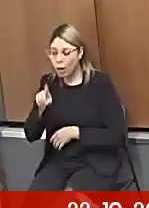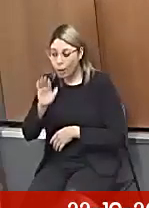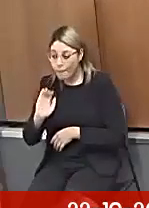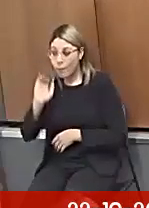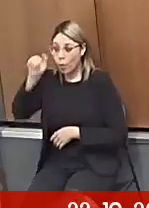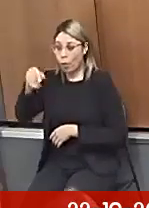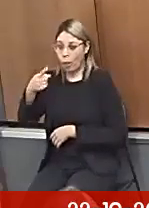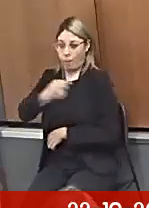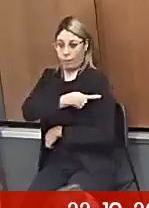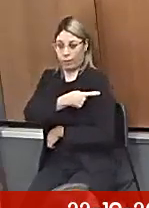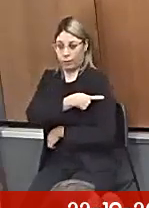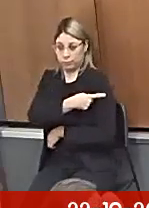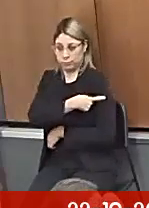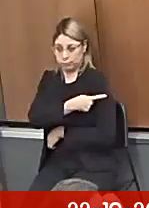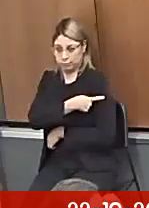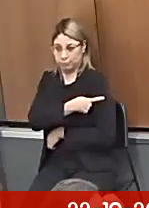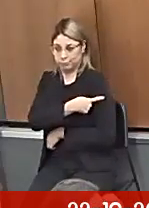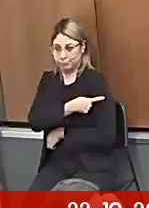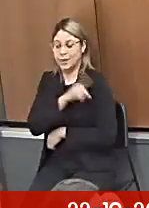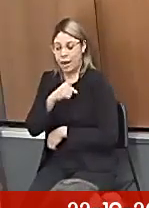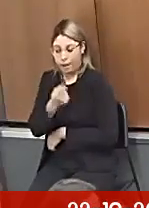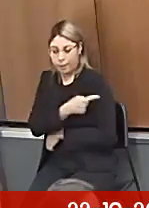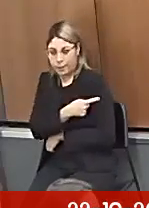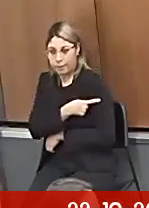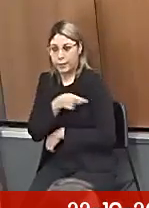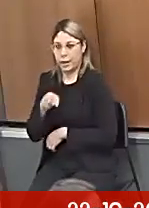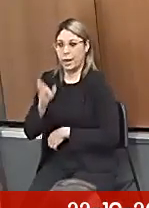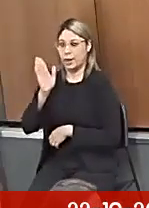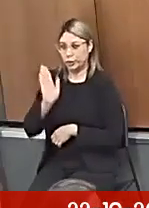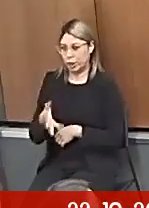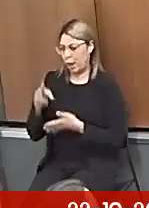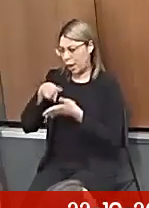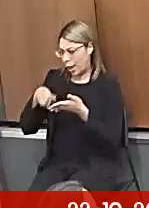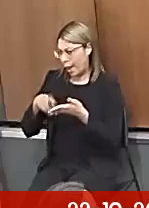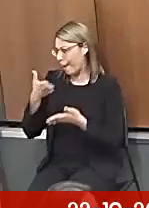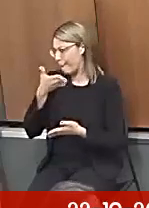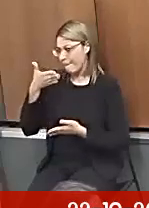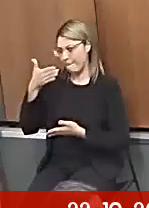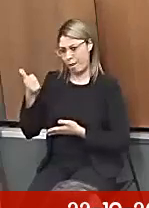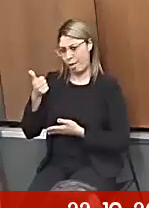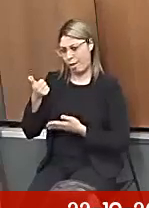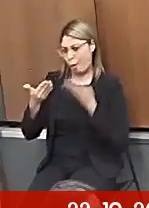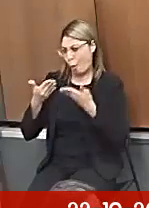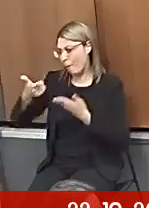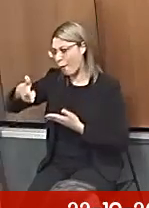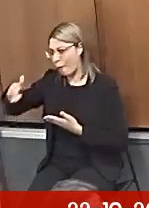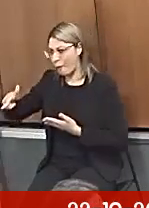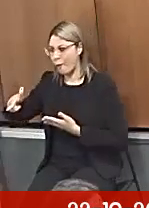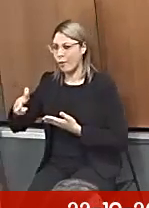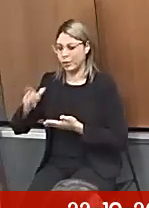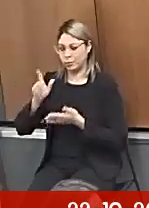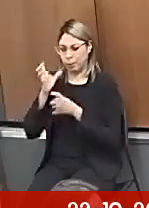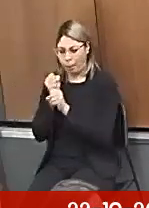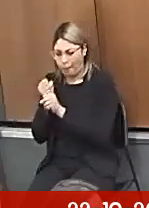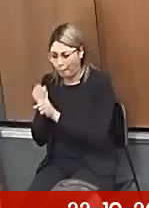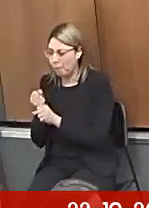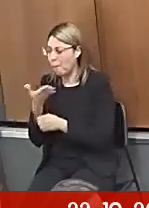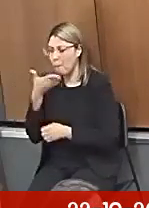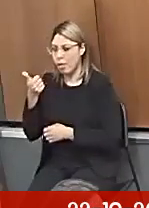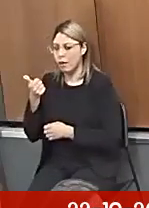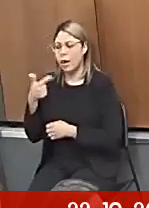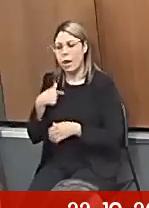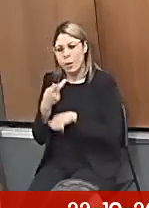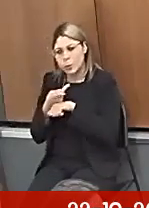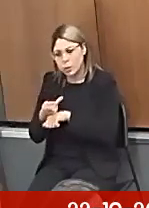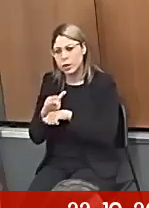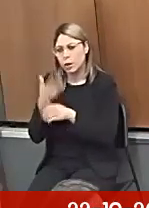de ano. E, no primeiro ano, ele era o que a leitura era melhor, que fazia conta melhor e tudo. E aí eu fui